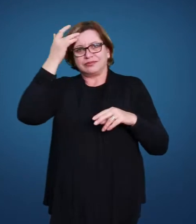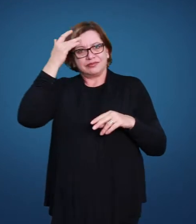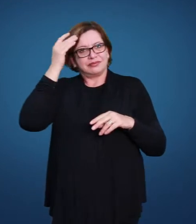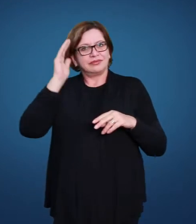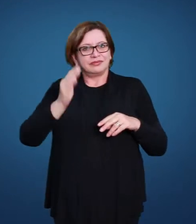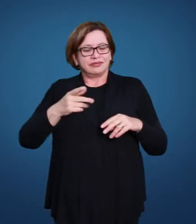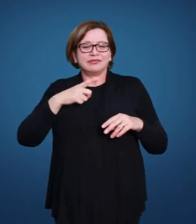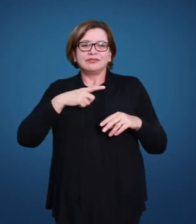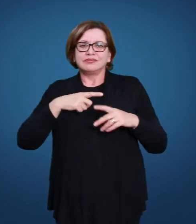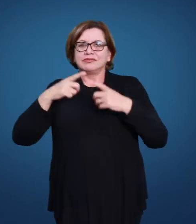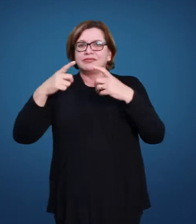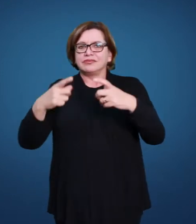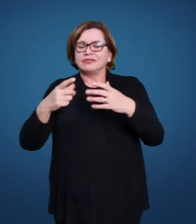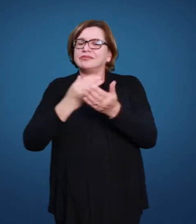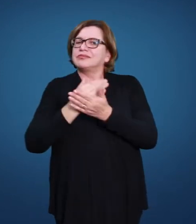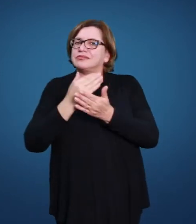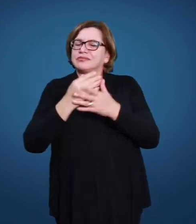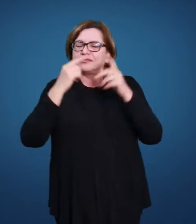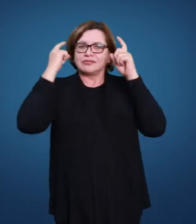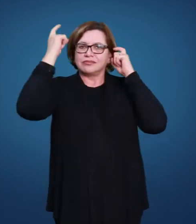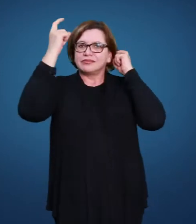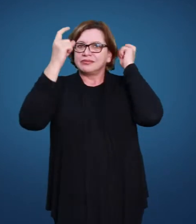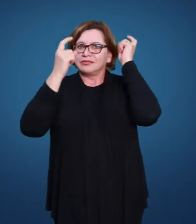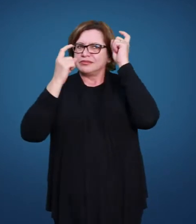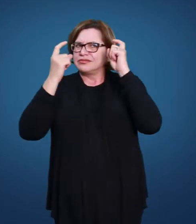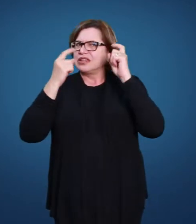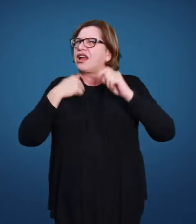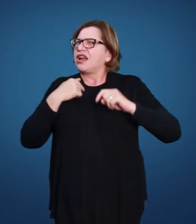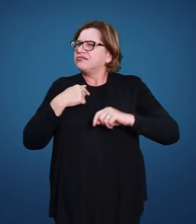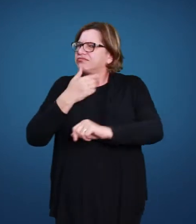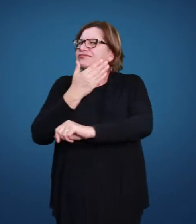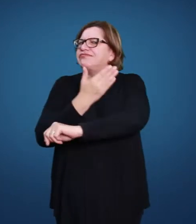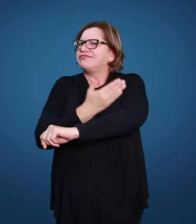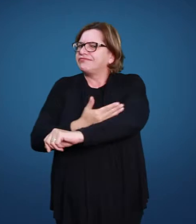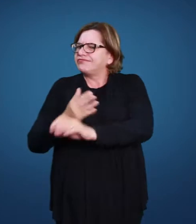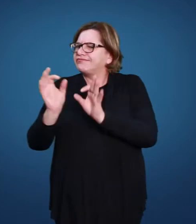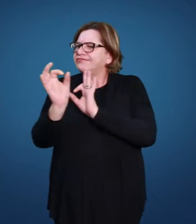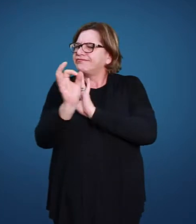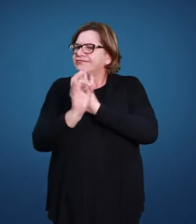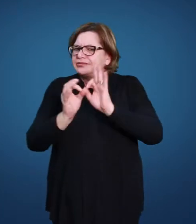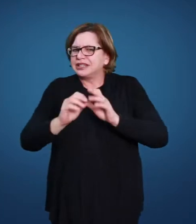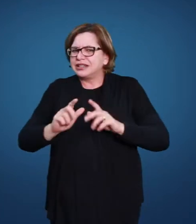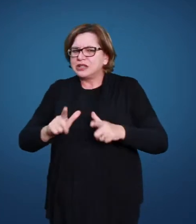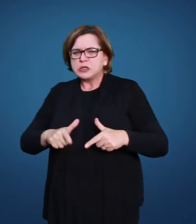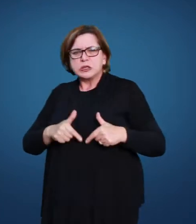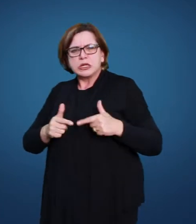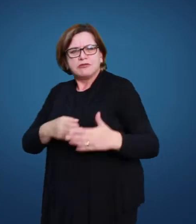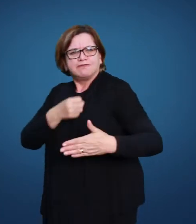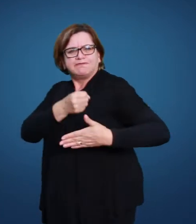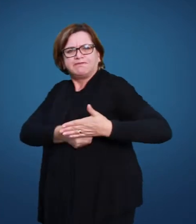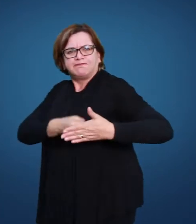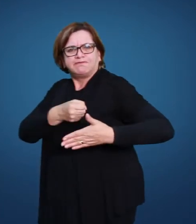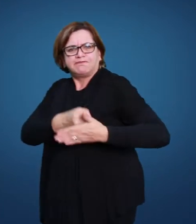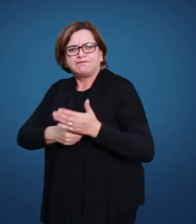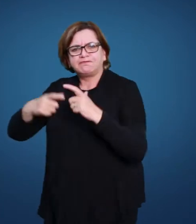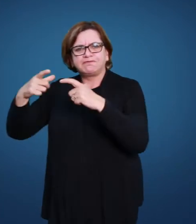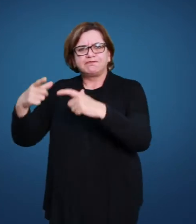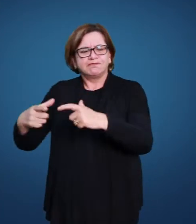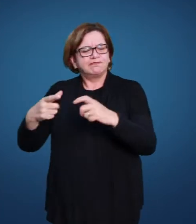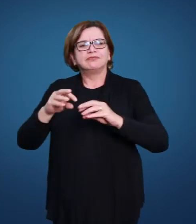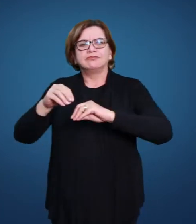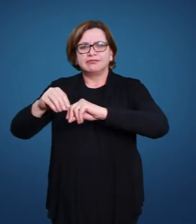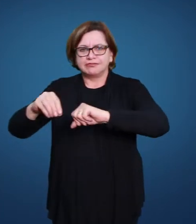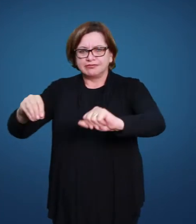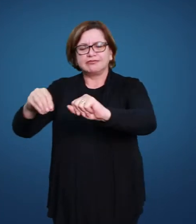tinha os seus territórios começa a se preocupar também em se preparar para defender o seu território, defender a sua